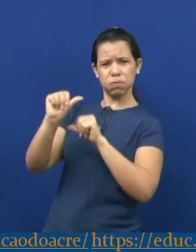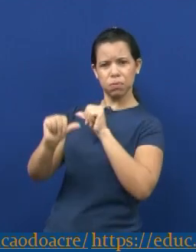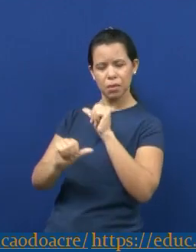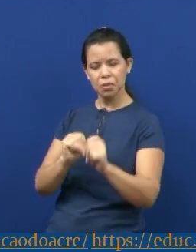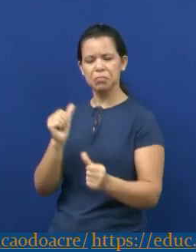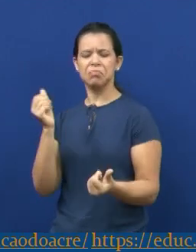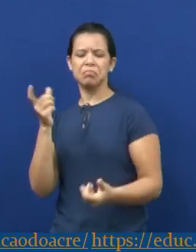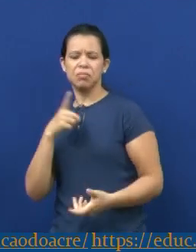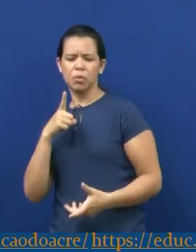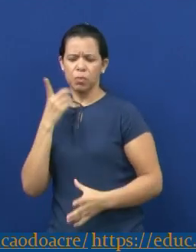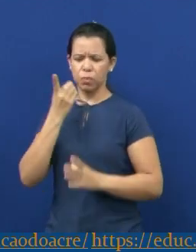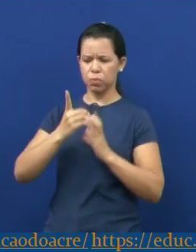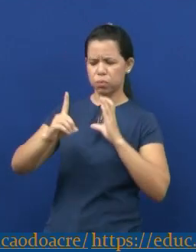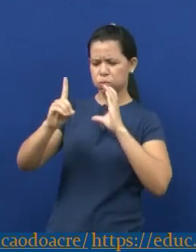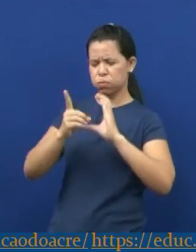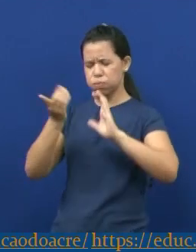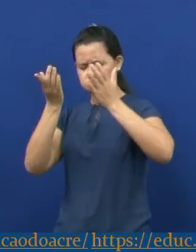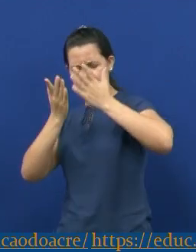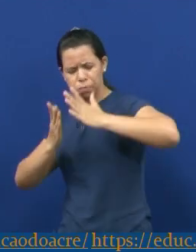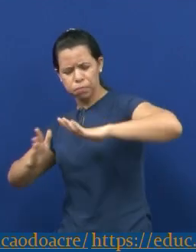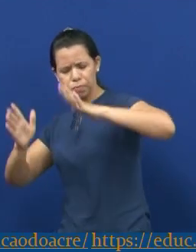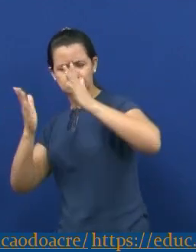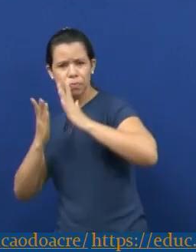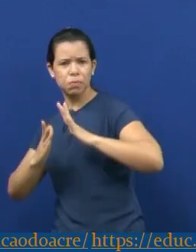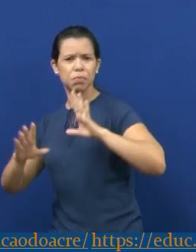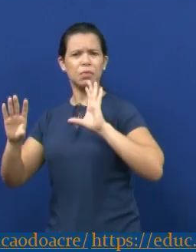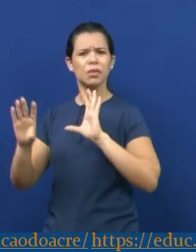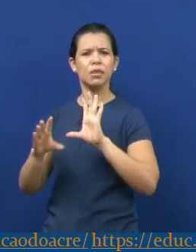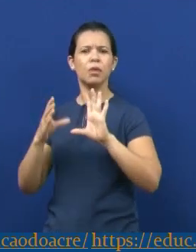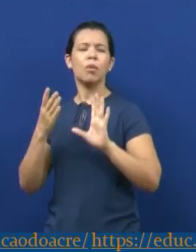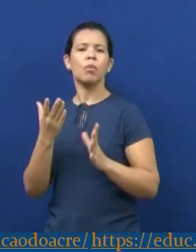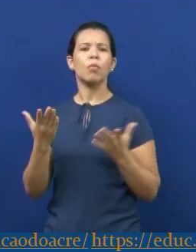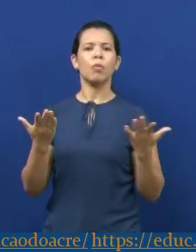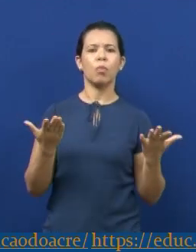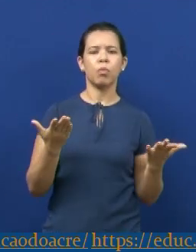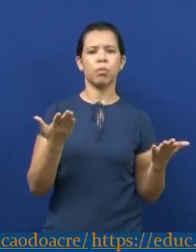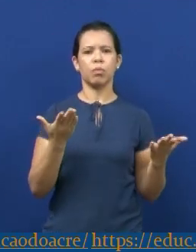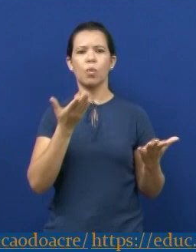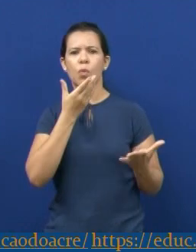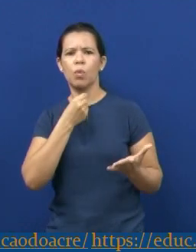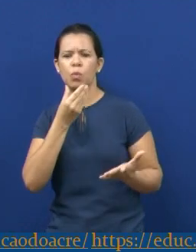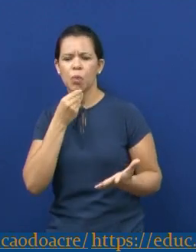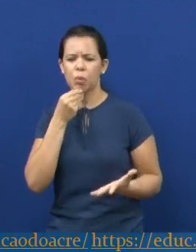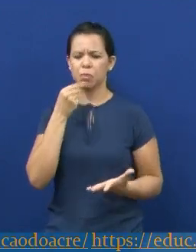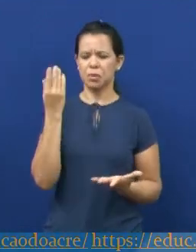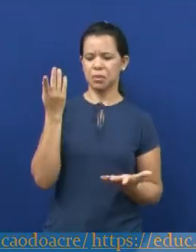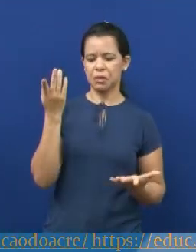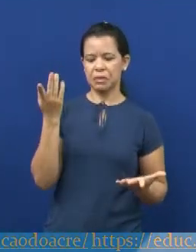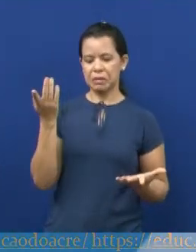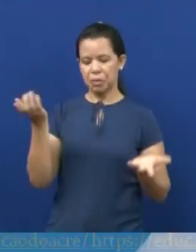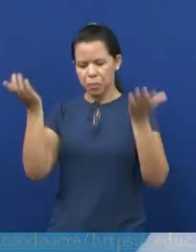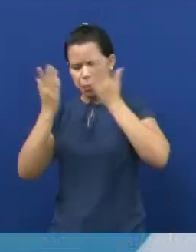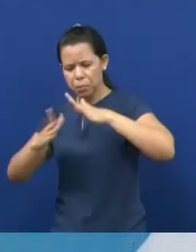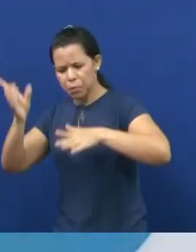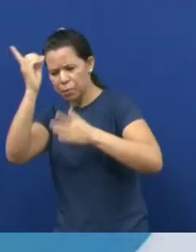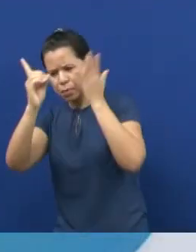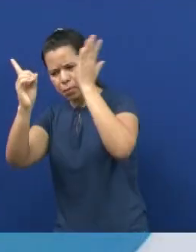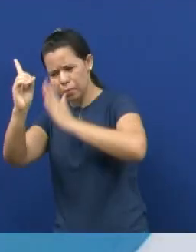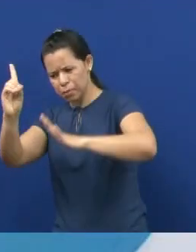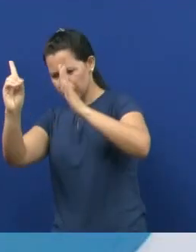uma a situação da qual chamamos ele dionísio é formidável assim cantava todo o couro